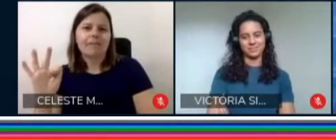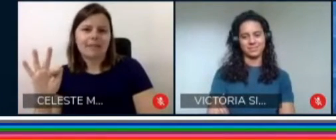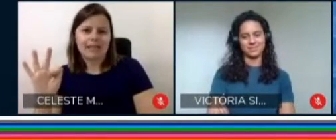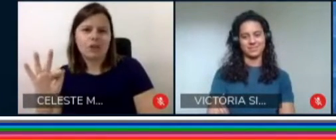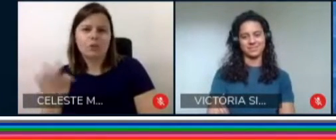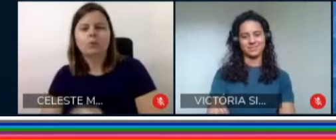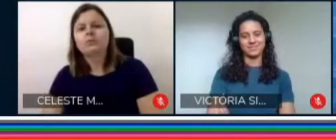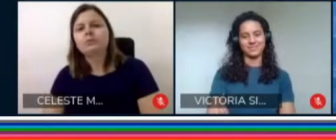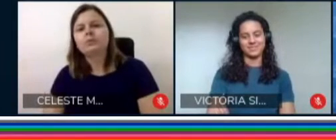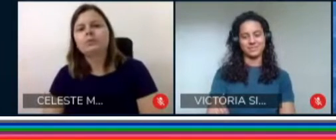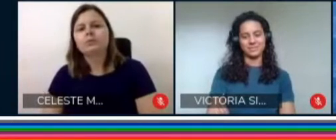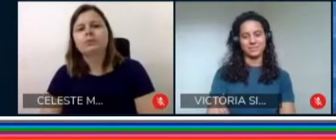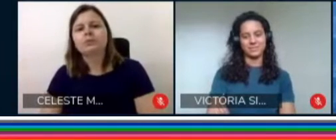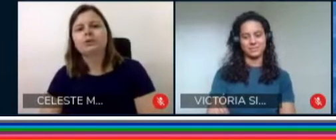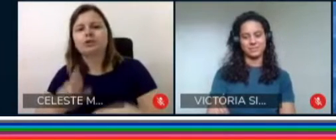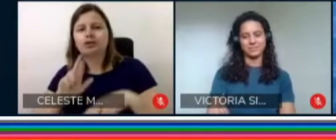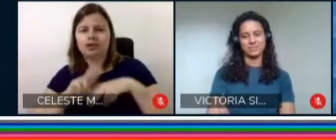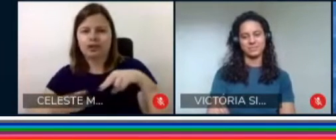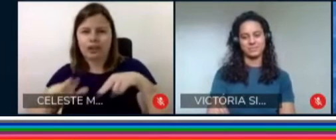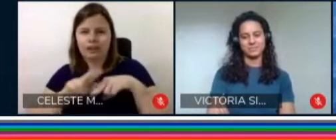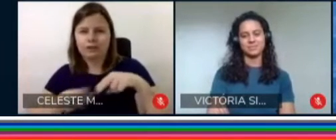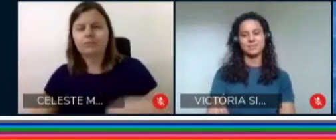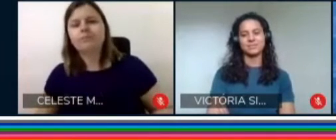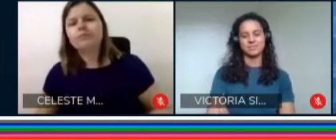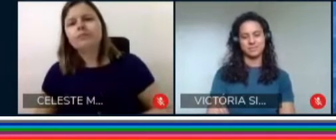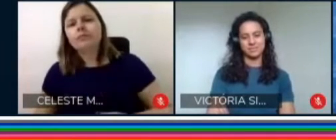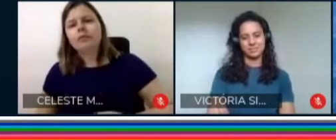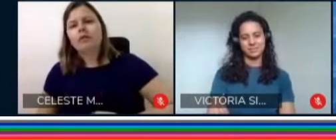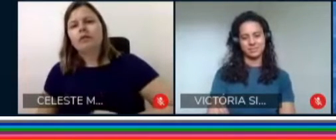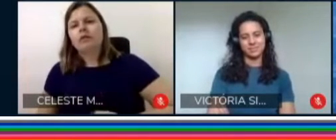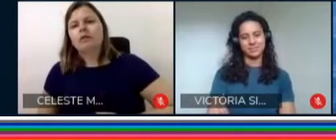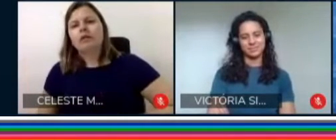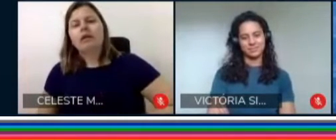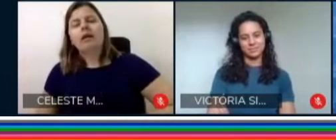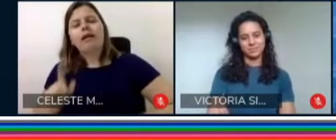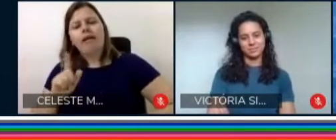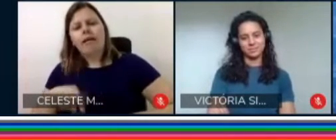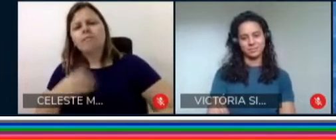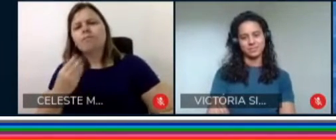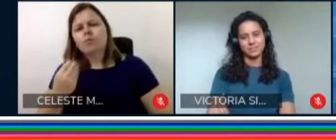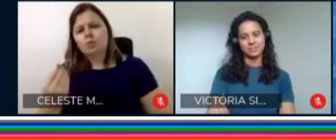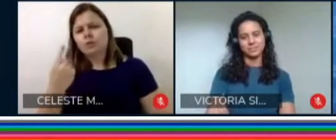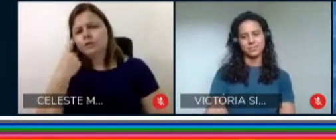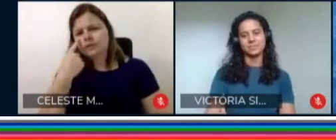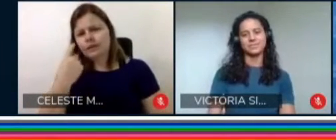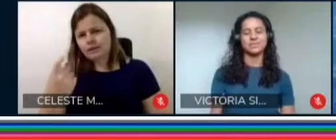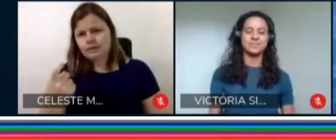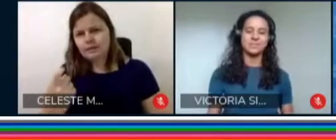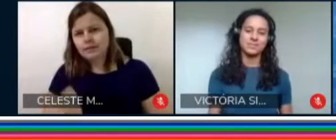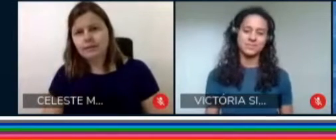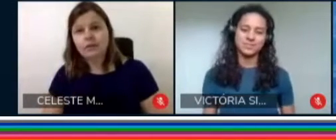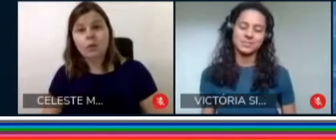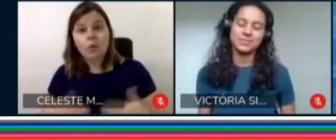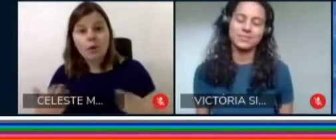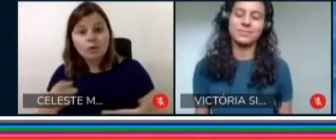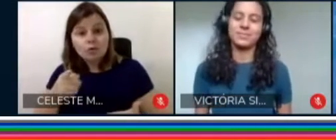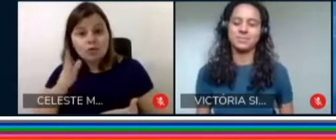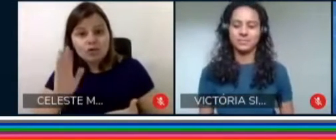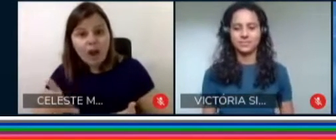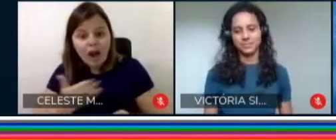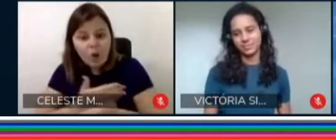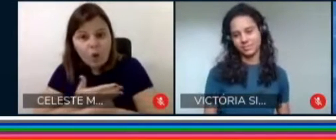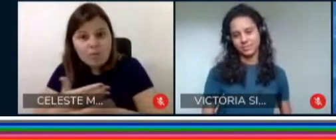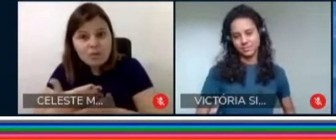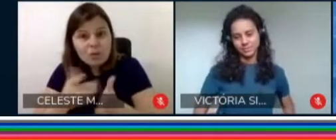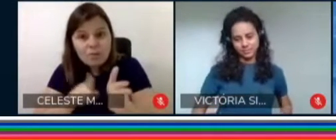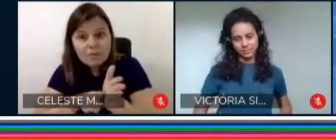fique tão clara, mas testando vocês vão ver como funciona. E é bem interessante, ainda mais quando a gente já está com a pesquisa encaminhada e